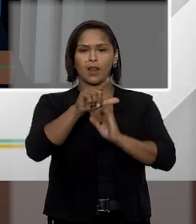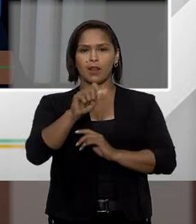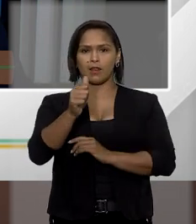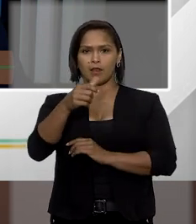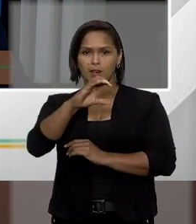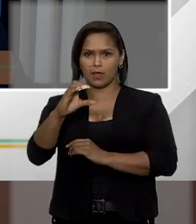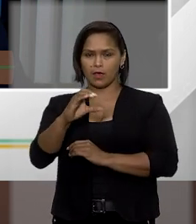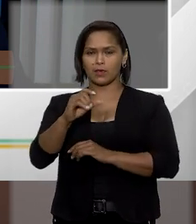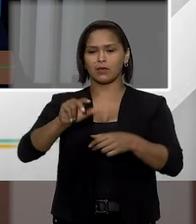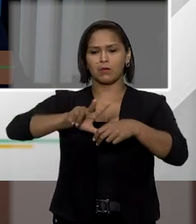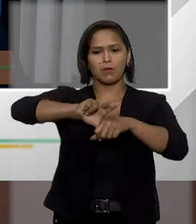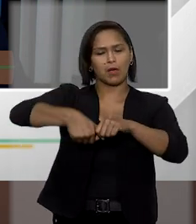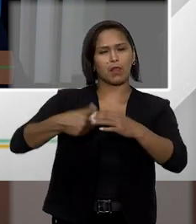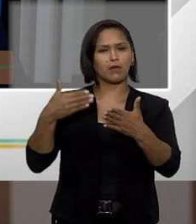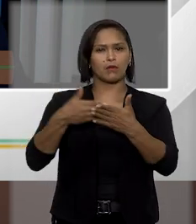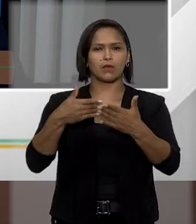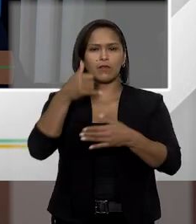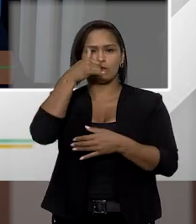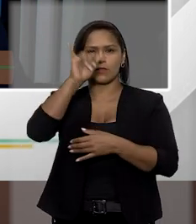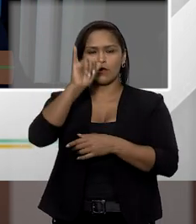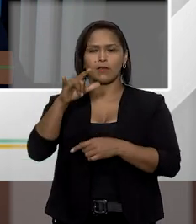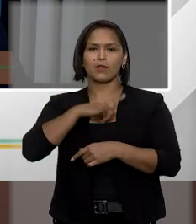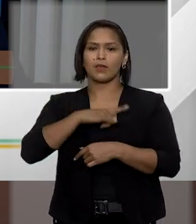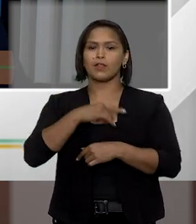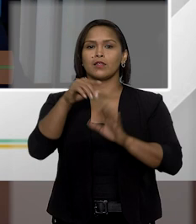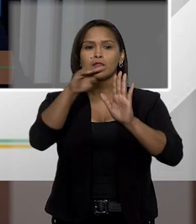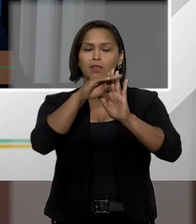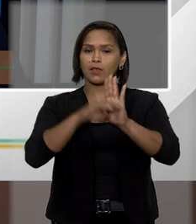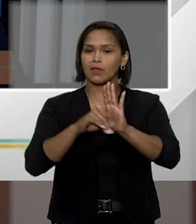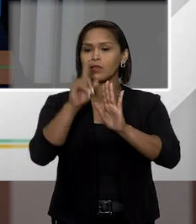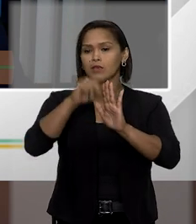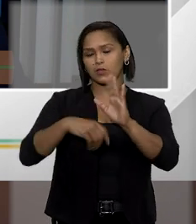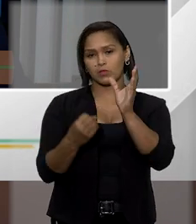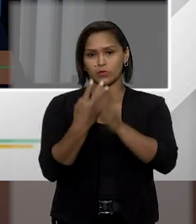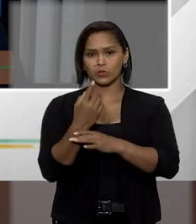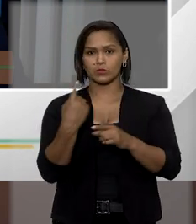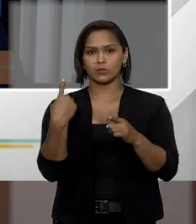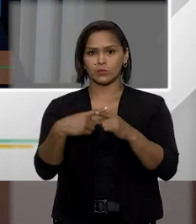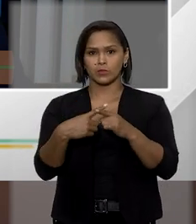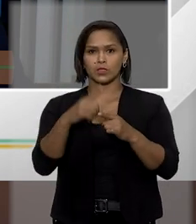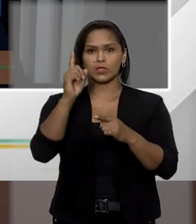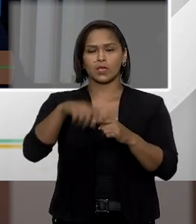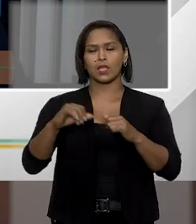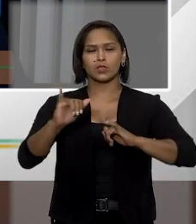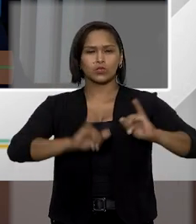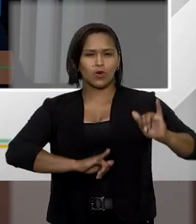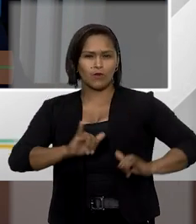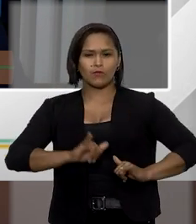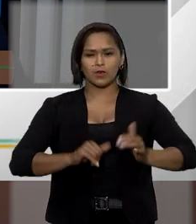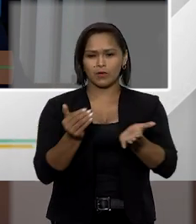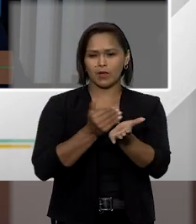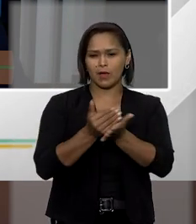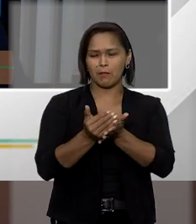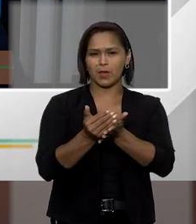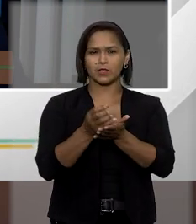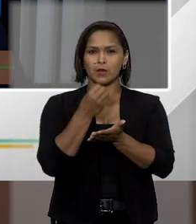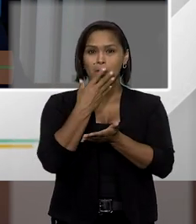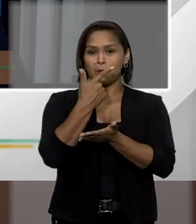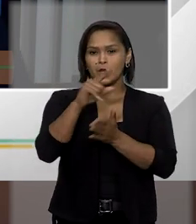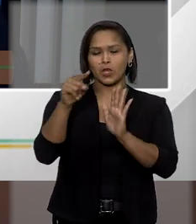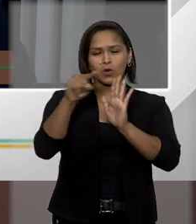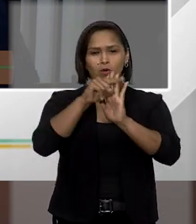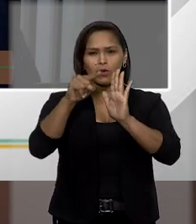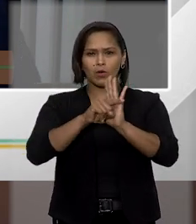LAC, ou Lei Anticorrupção, ela tem exatamente aqui a sua virtude, porque ela sofreu, ou ela parte de um amadurecimento,